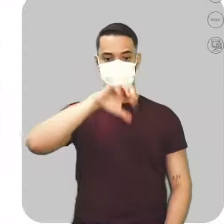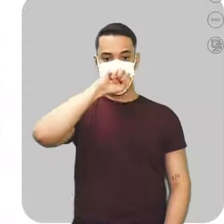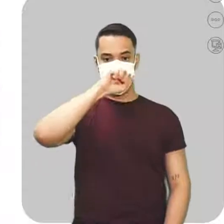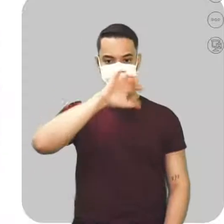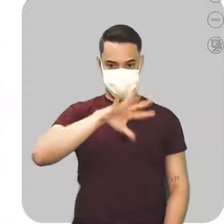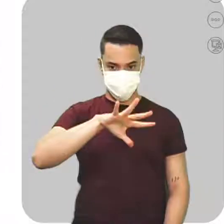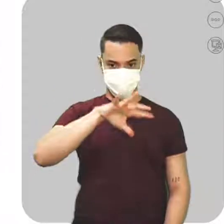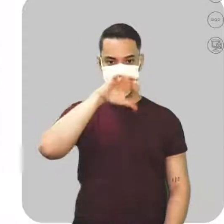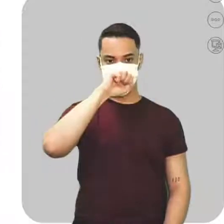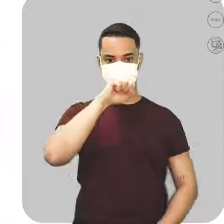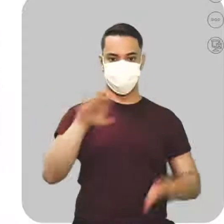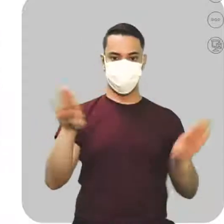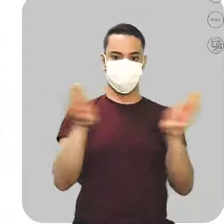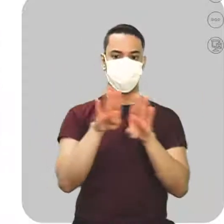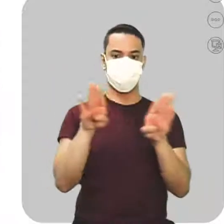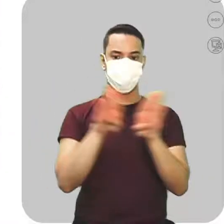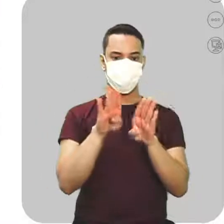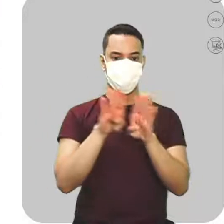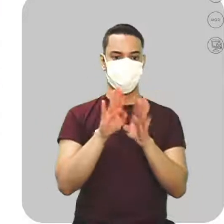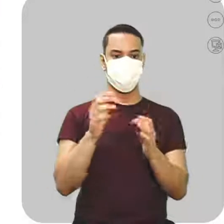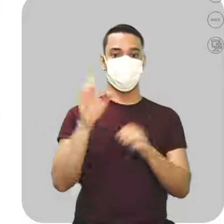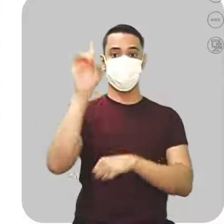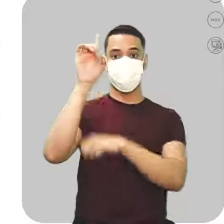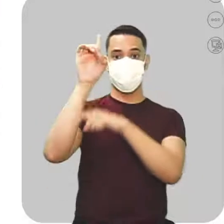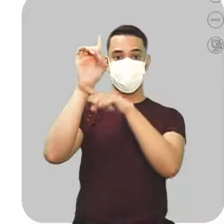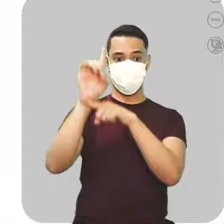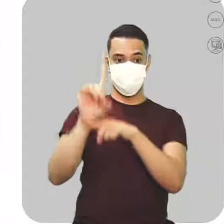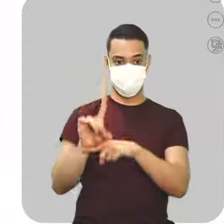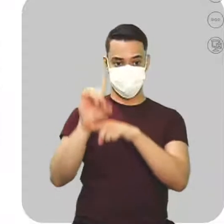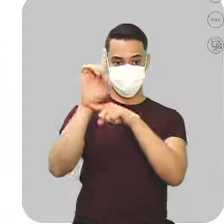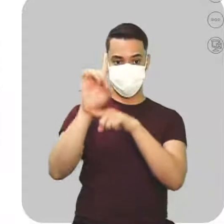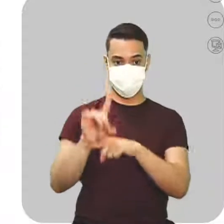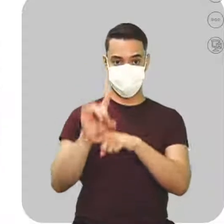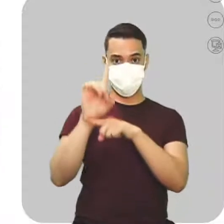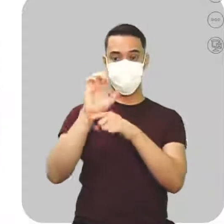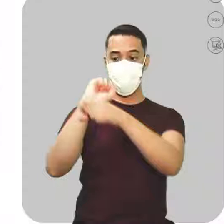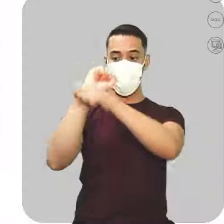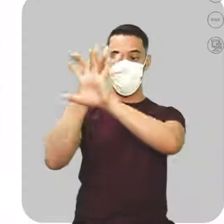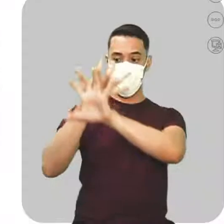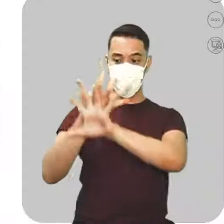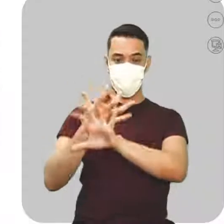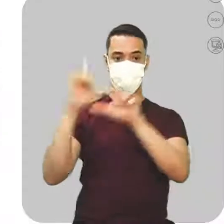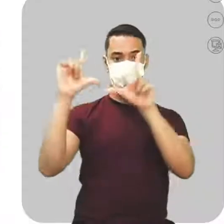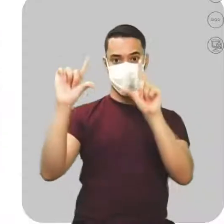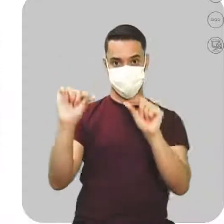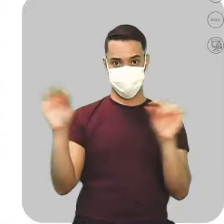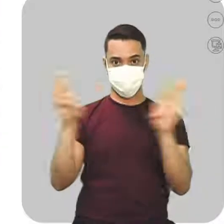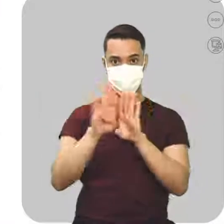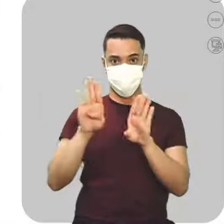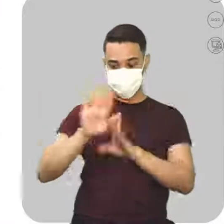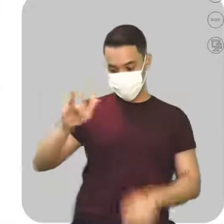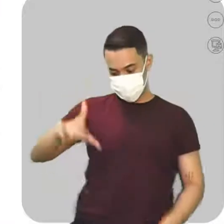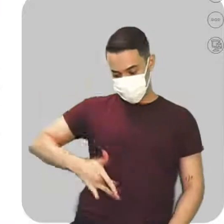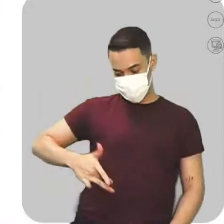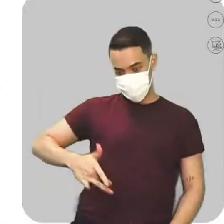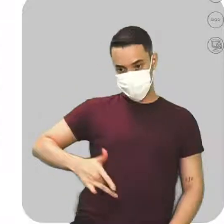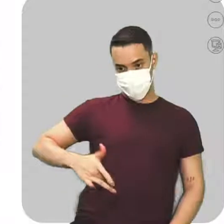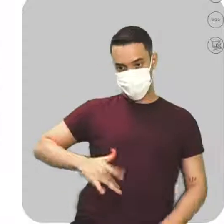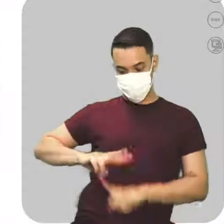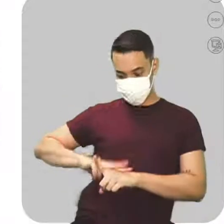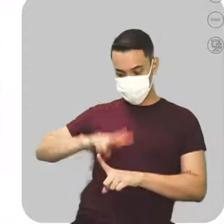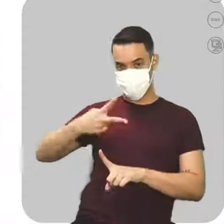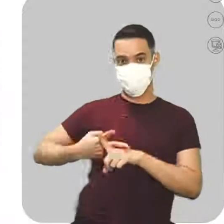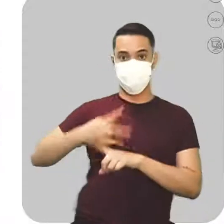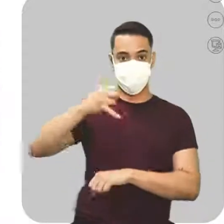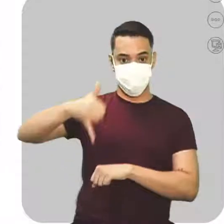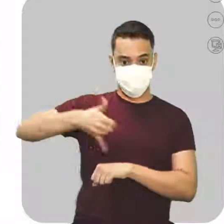respiratórias, redução da densidade mineral óssea, aumento da gordura no fígado e